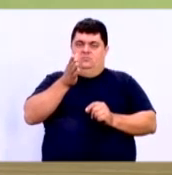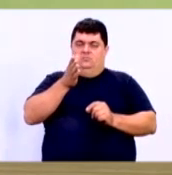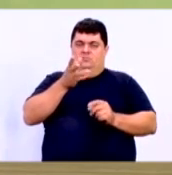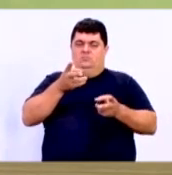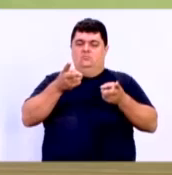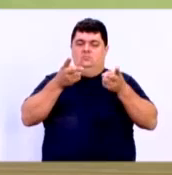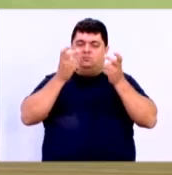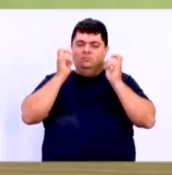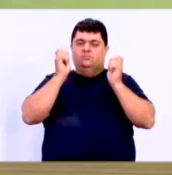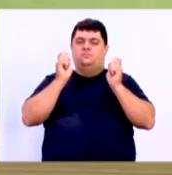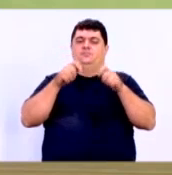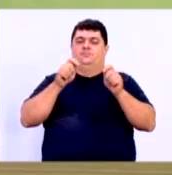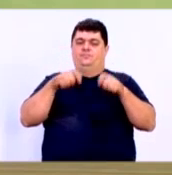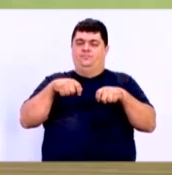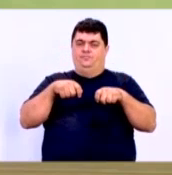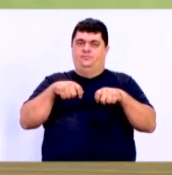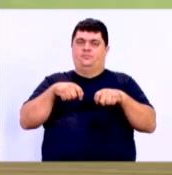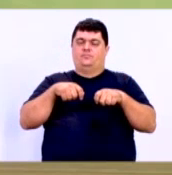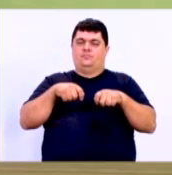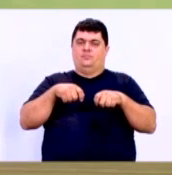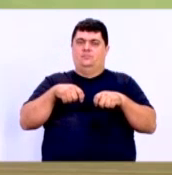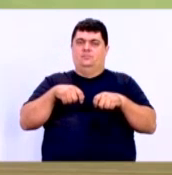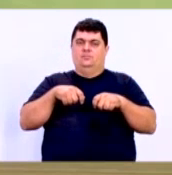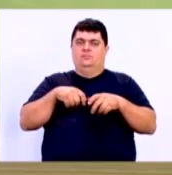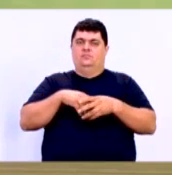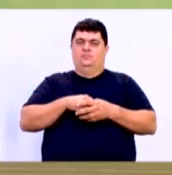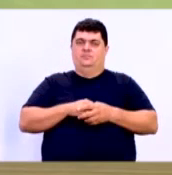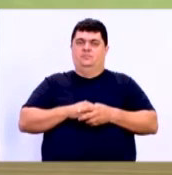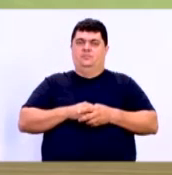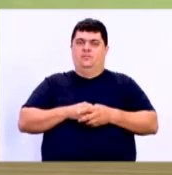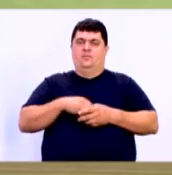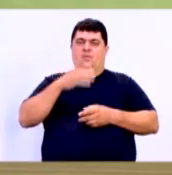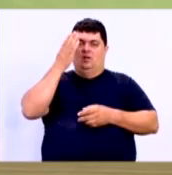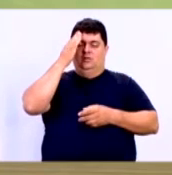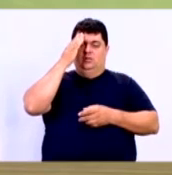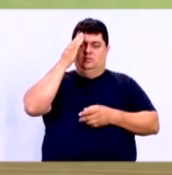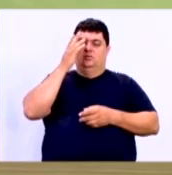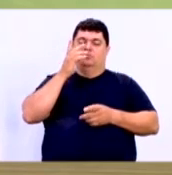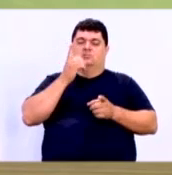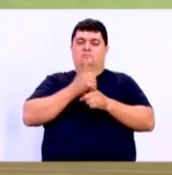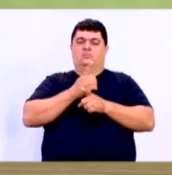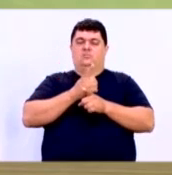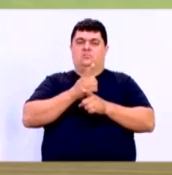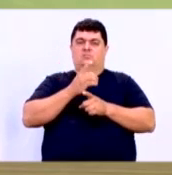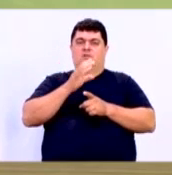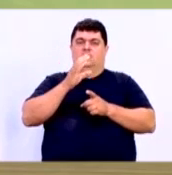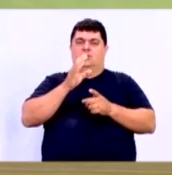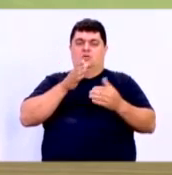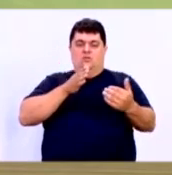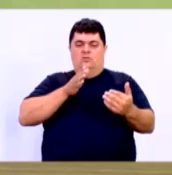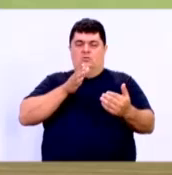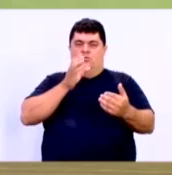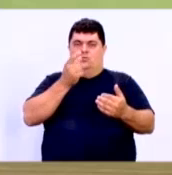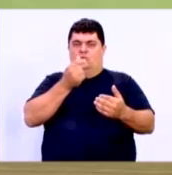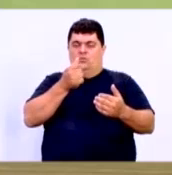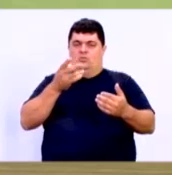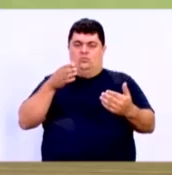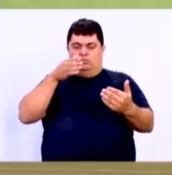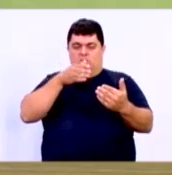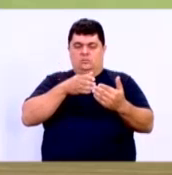pode, com certeza, saber diferenciar, né? O custo direto é quando você, de